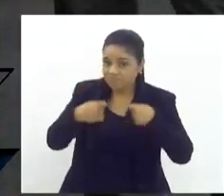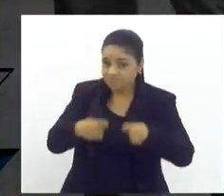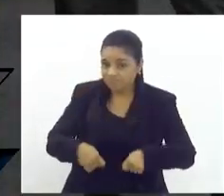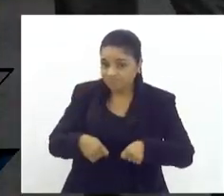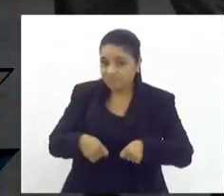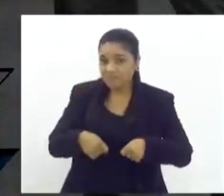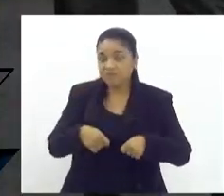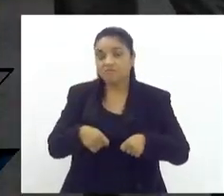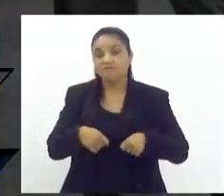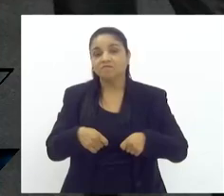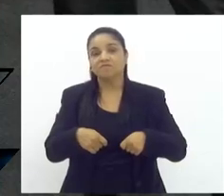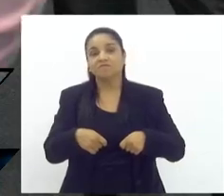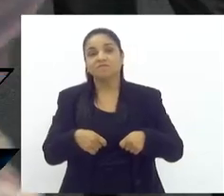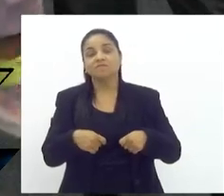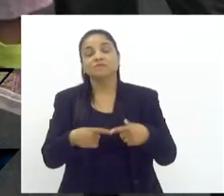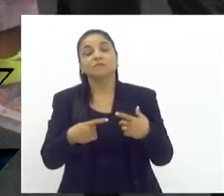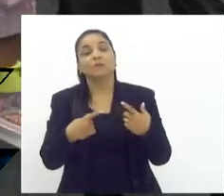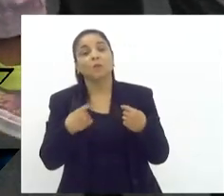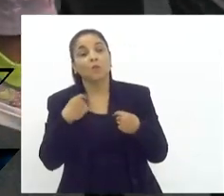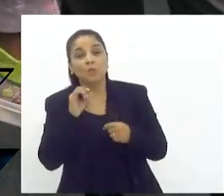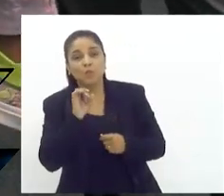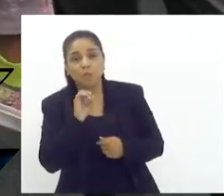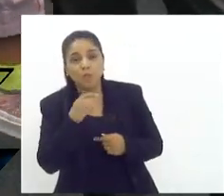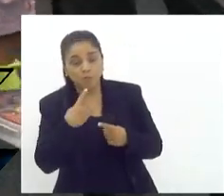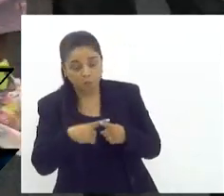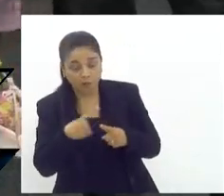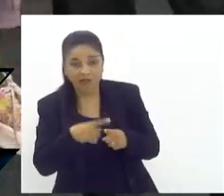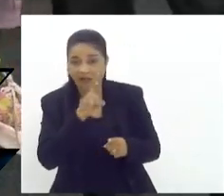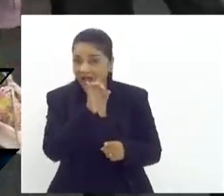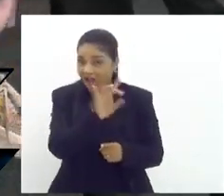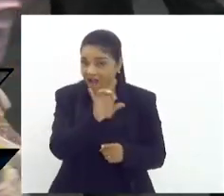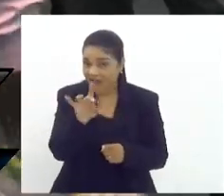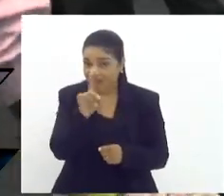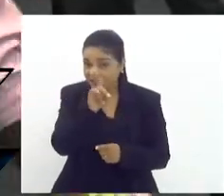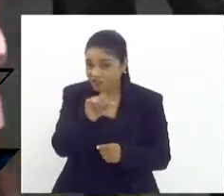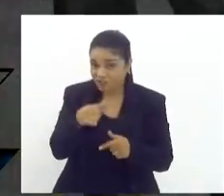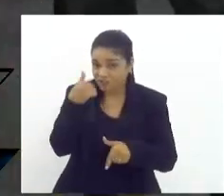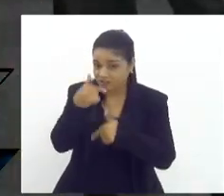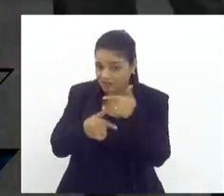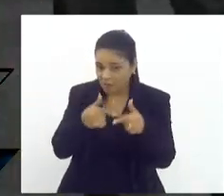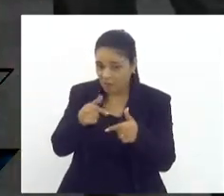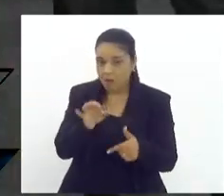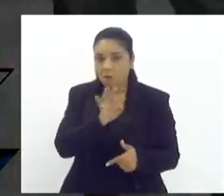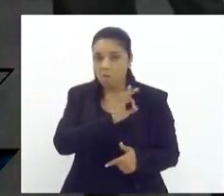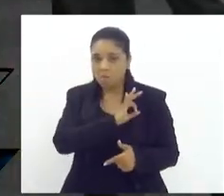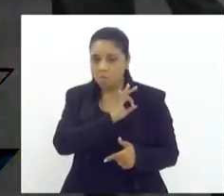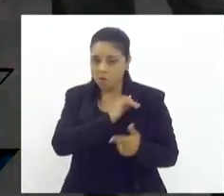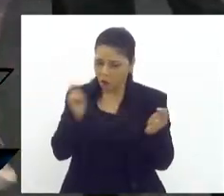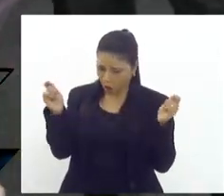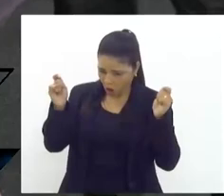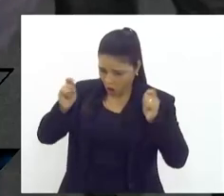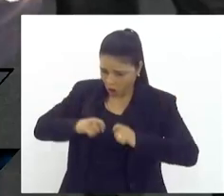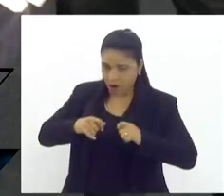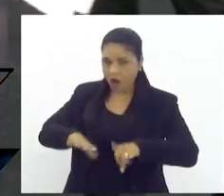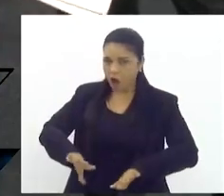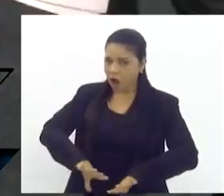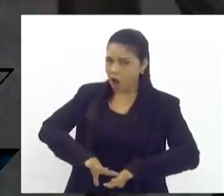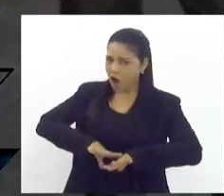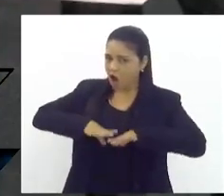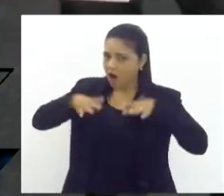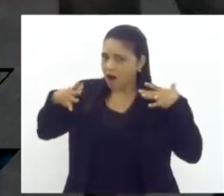necessário porque a cada dia de trabalho os policiais demonstram competência e coragem